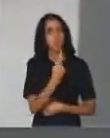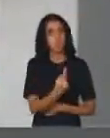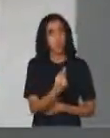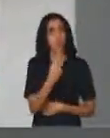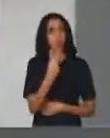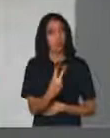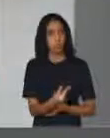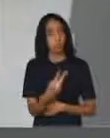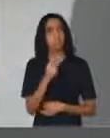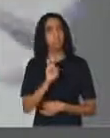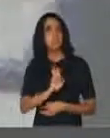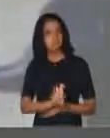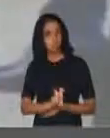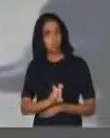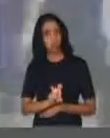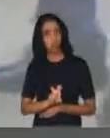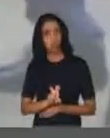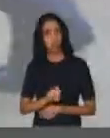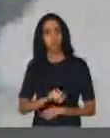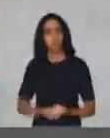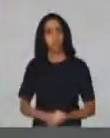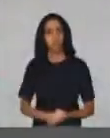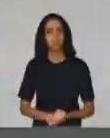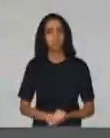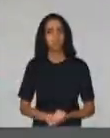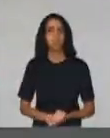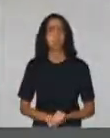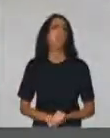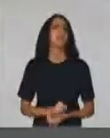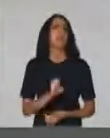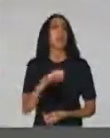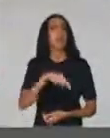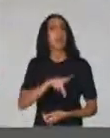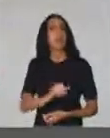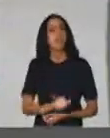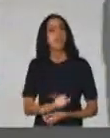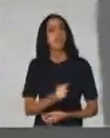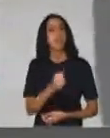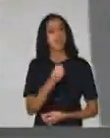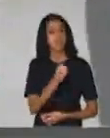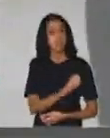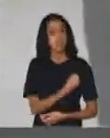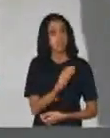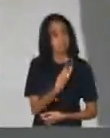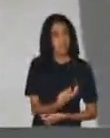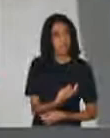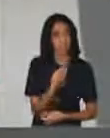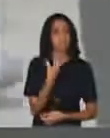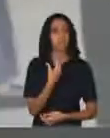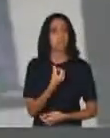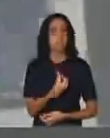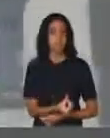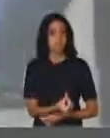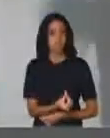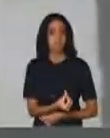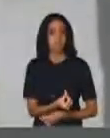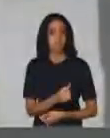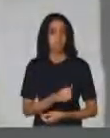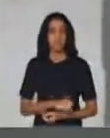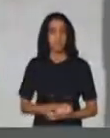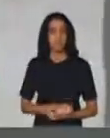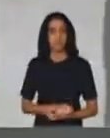2 e 5. Das emendas 3 e 6, na forma da subemenda